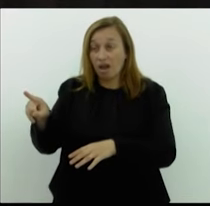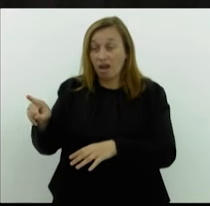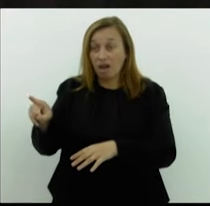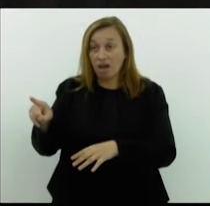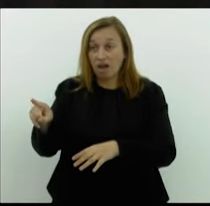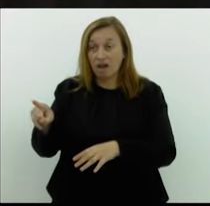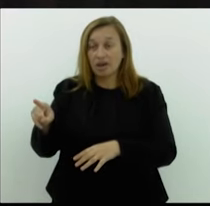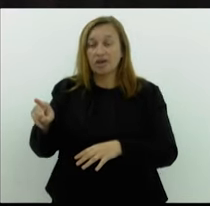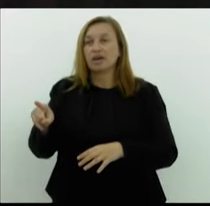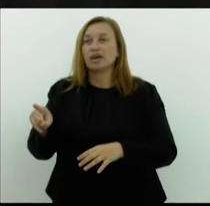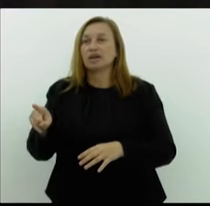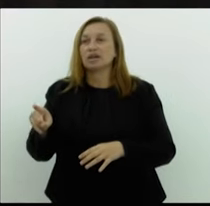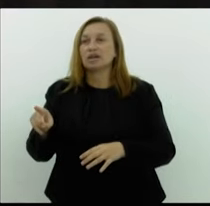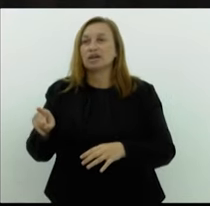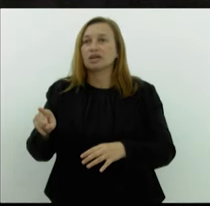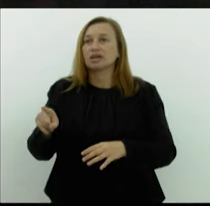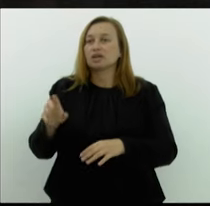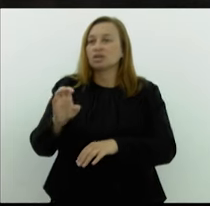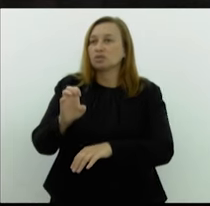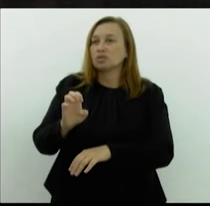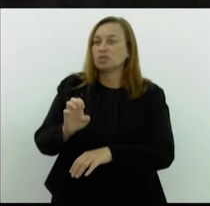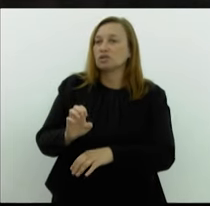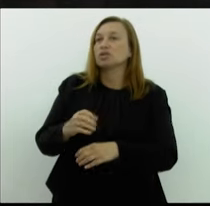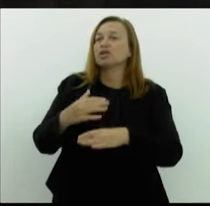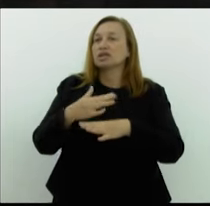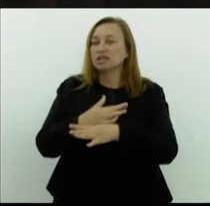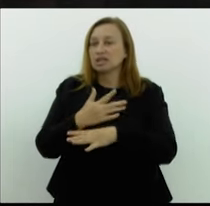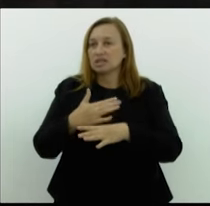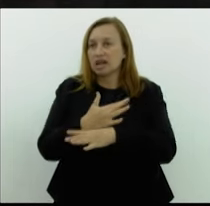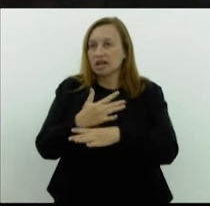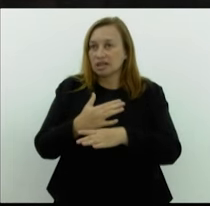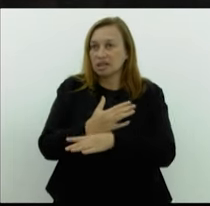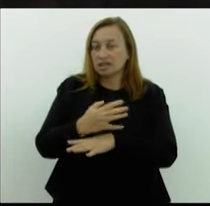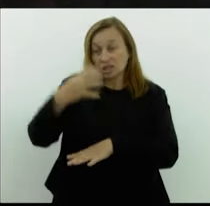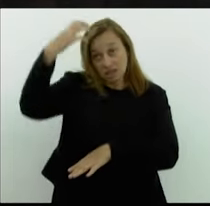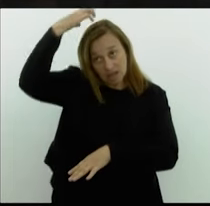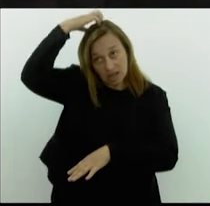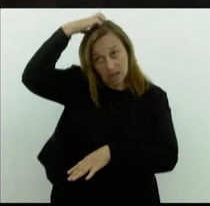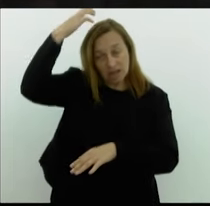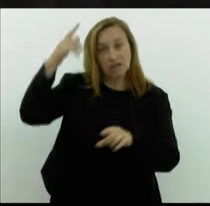ao ensino aos indígenas, e em Petrópolis, a escola bilíngue